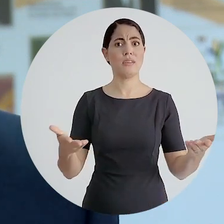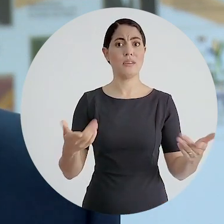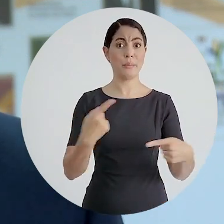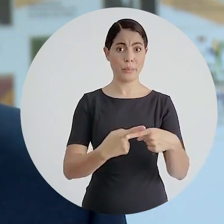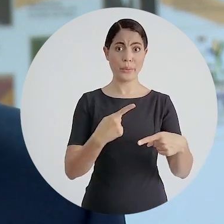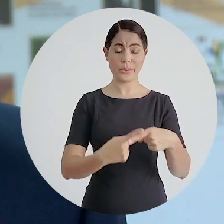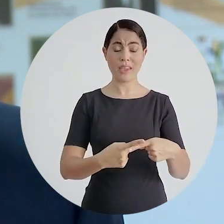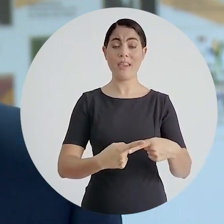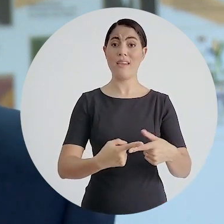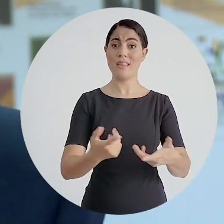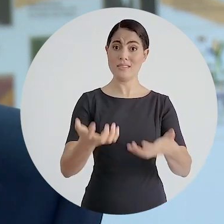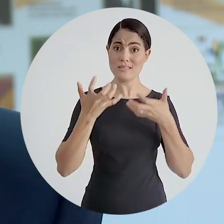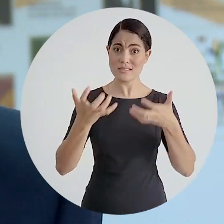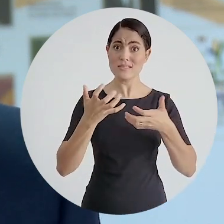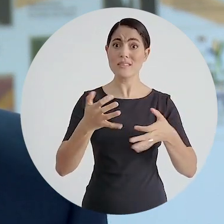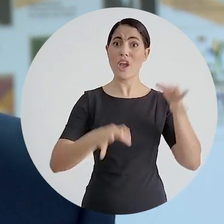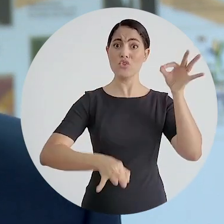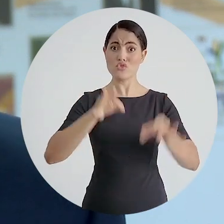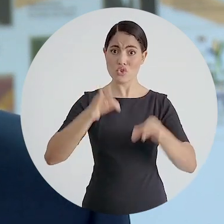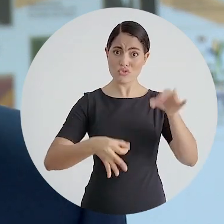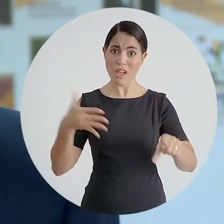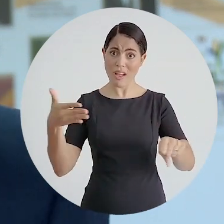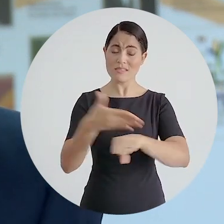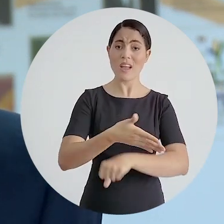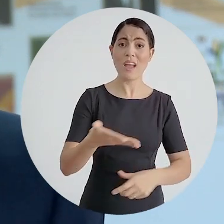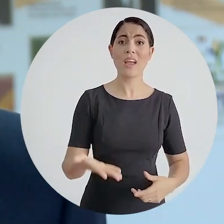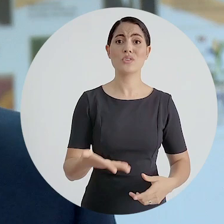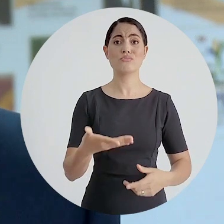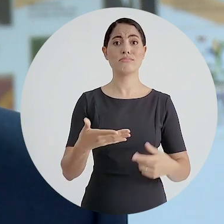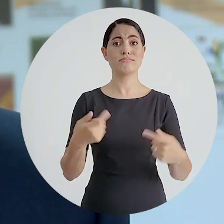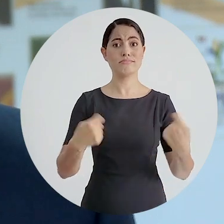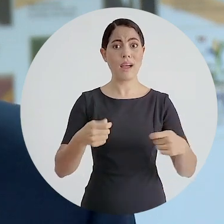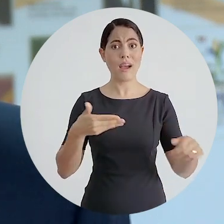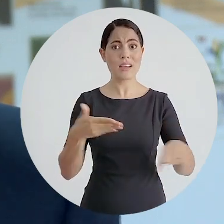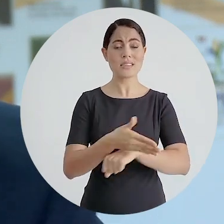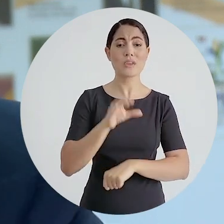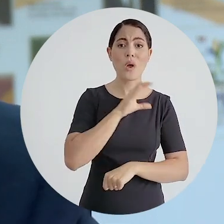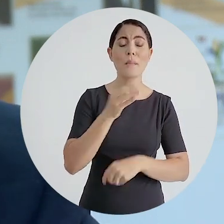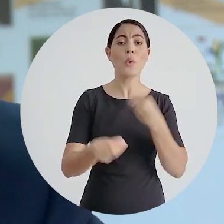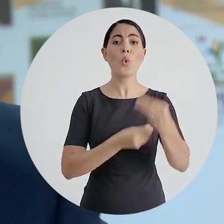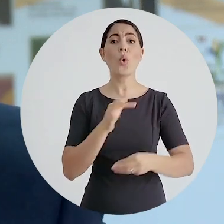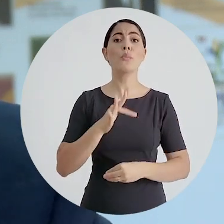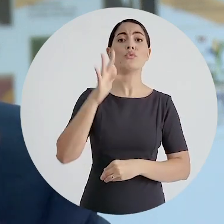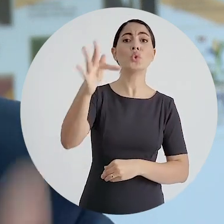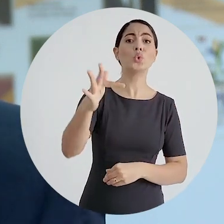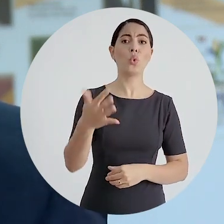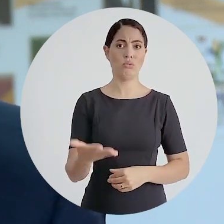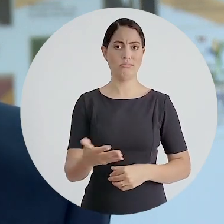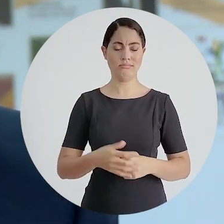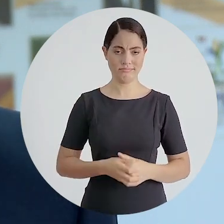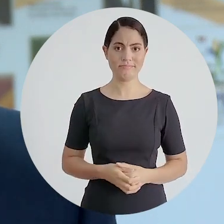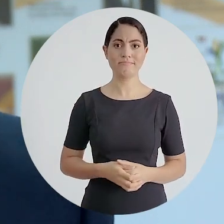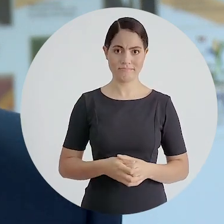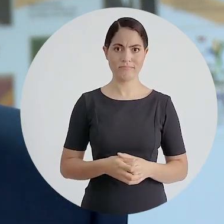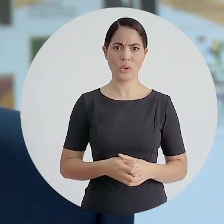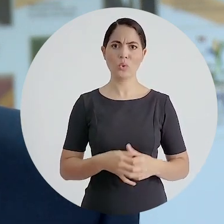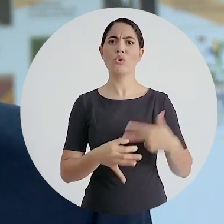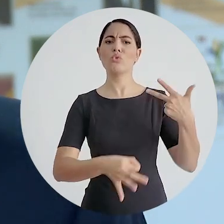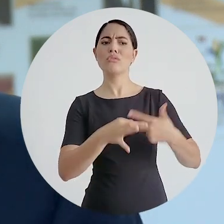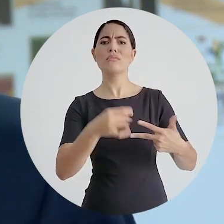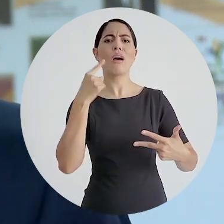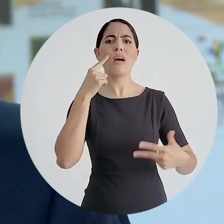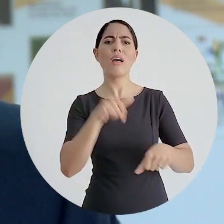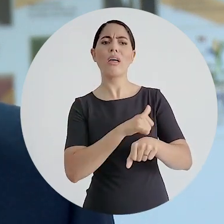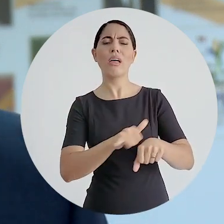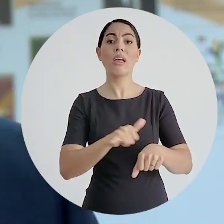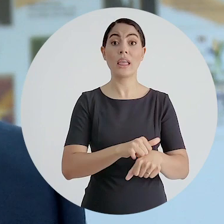distribuição de justiça, que almeja uma prestação jurisdicional célere, quais são o futuro, o que o judiciário pensa para o futuro. E aí a discussão foi